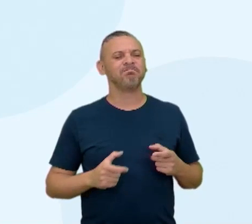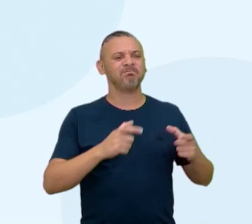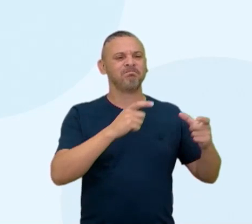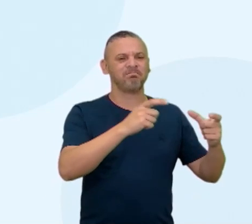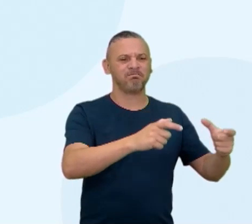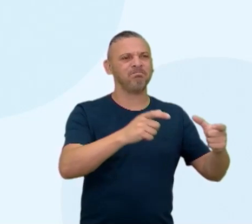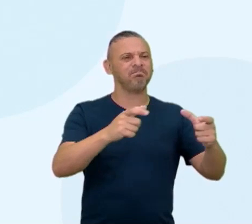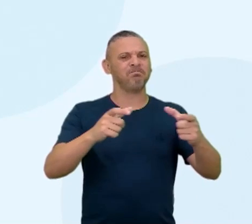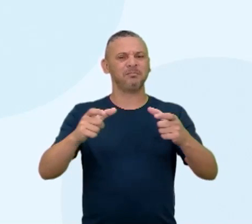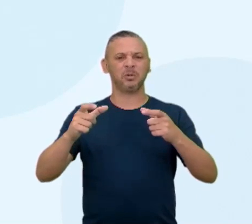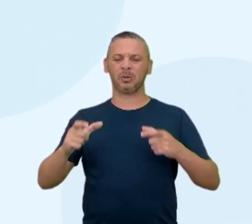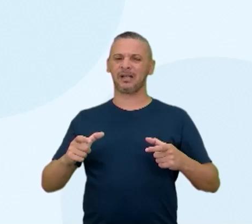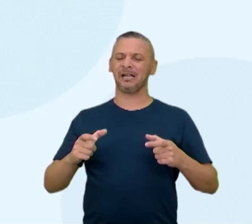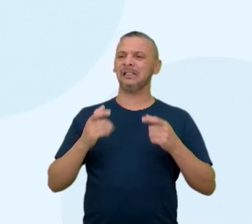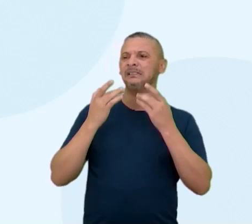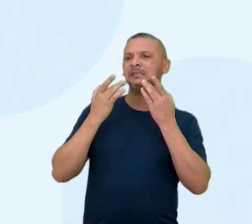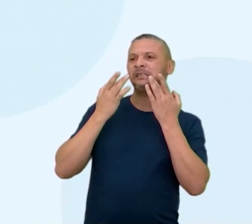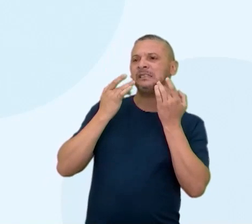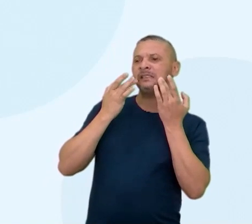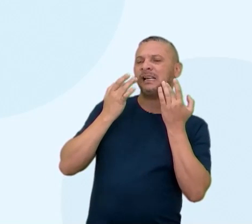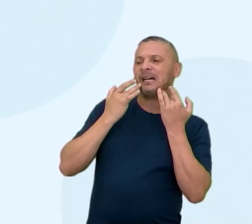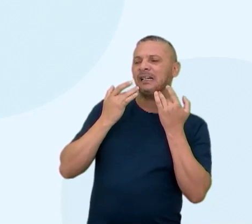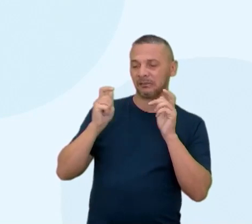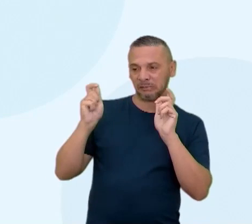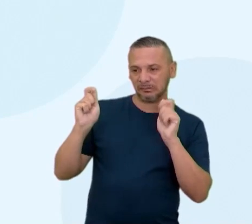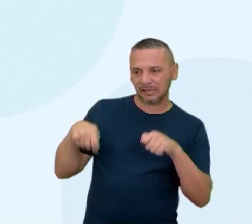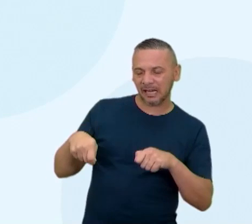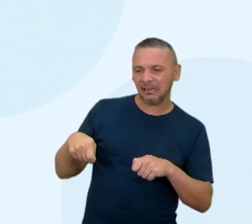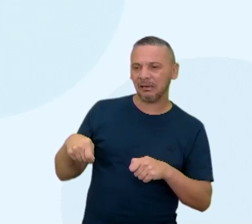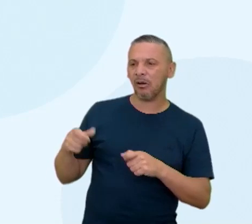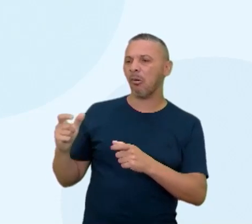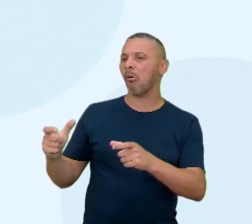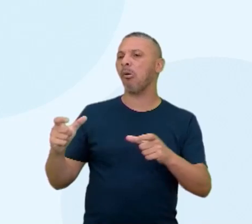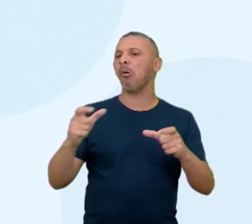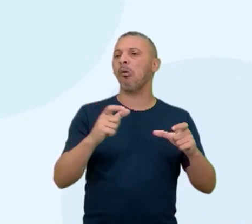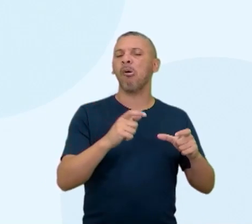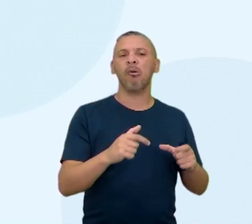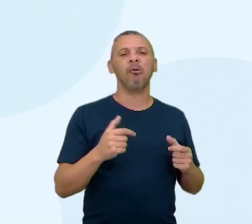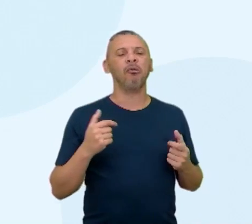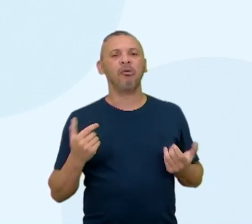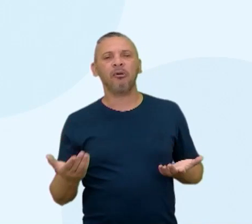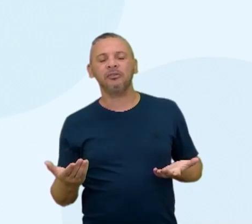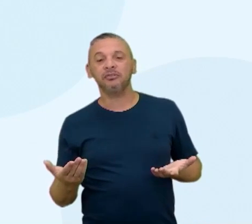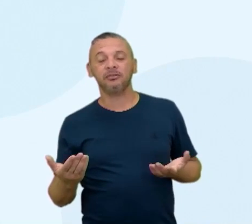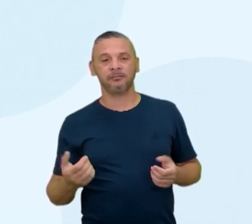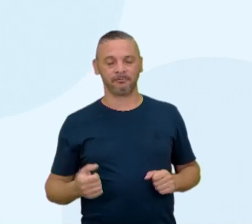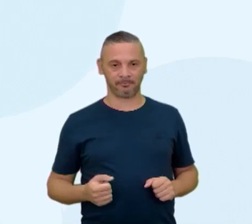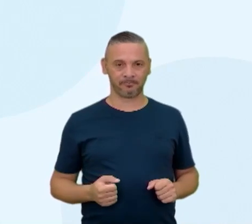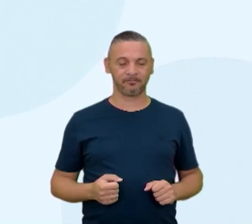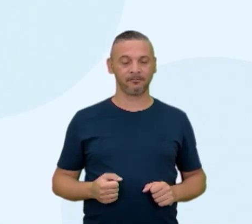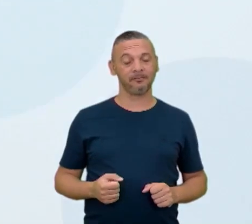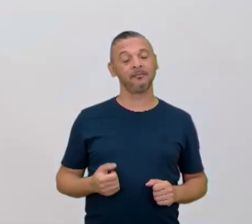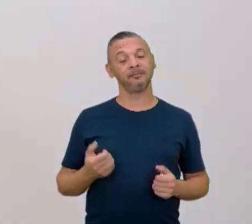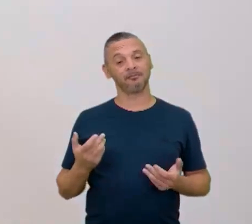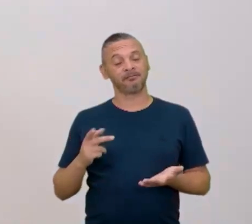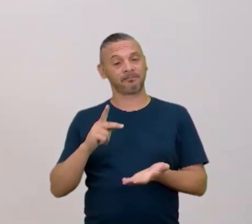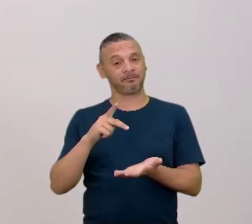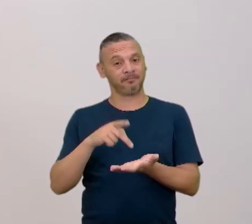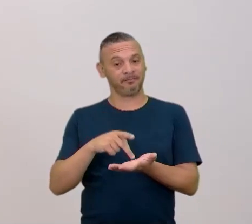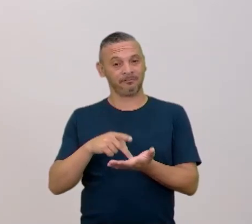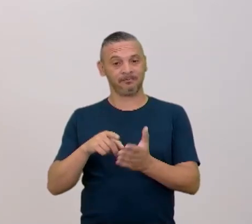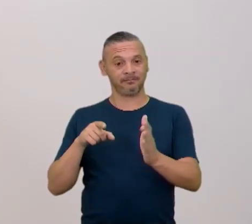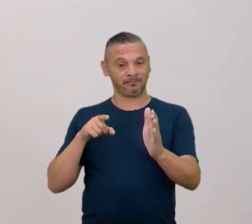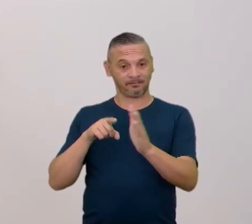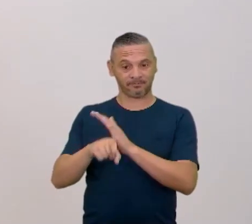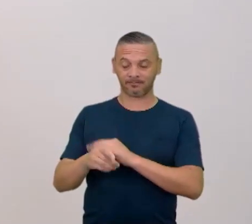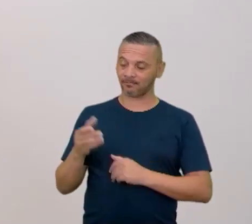não convencionais para fazer teatro você acha que existem? Quais são esses locais? O que seria não convencional? E, lógico, eu vou perguntar para o